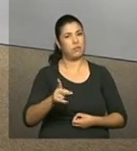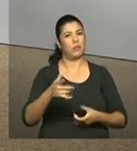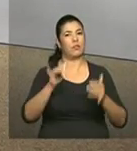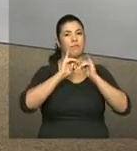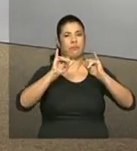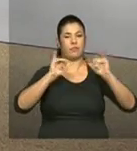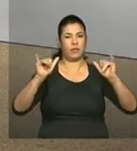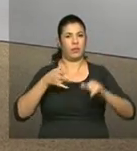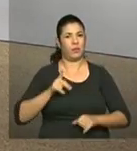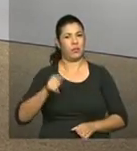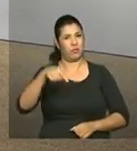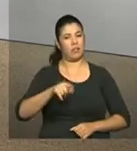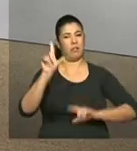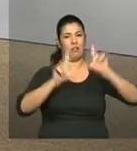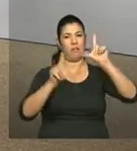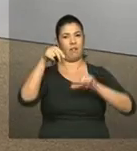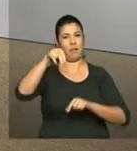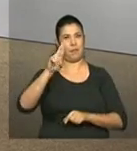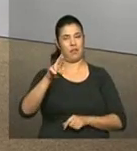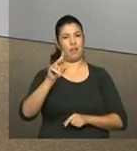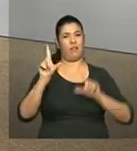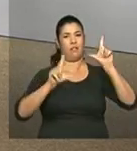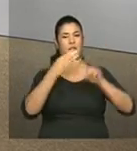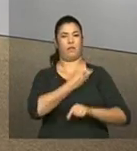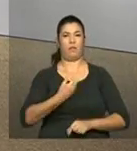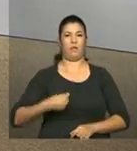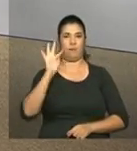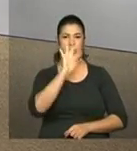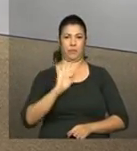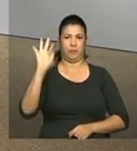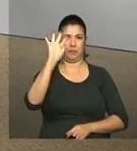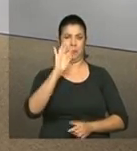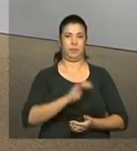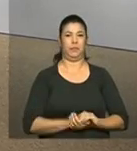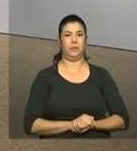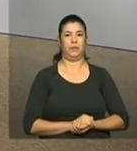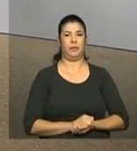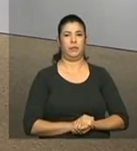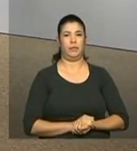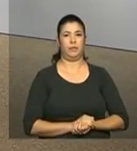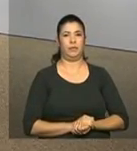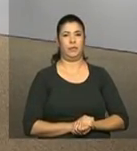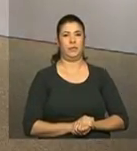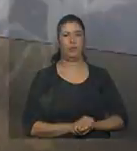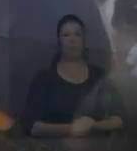com outras informações. Continue com a gente aqui na NBR, a TV do Governo Federal.